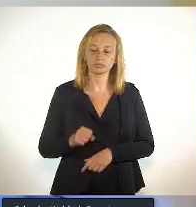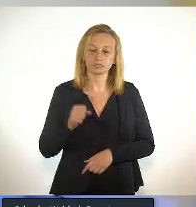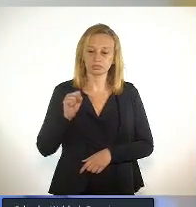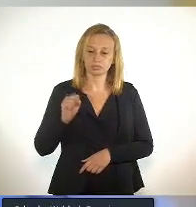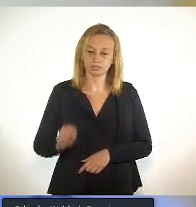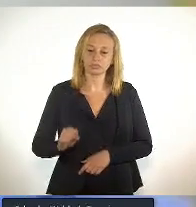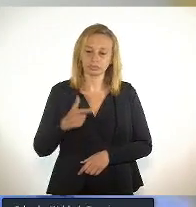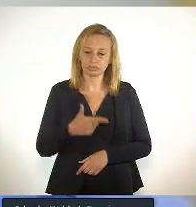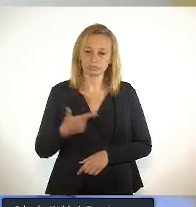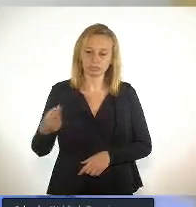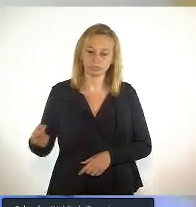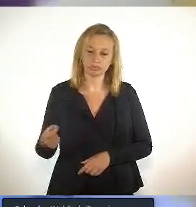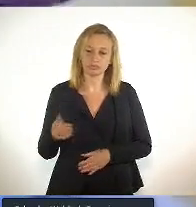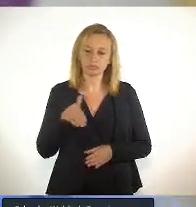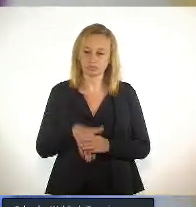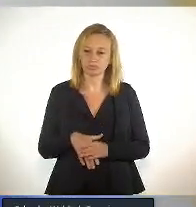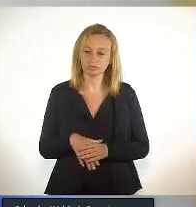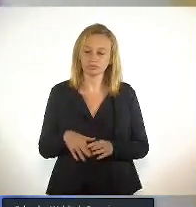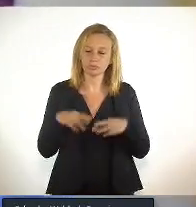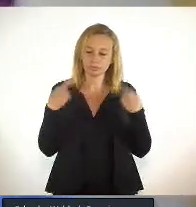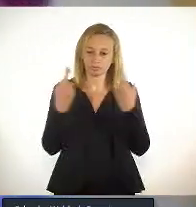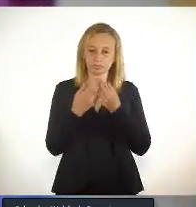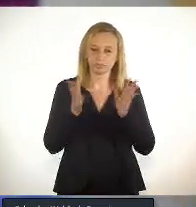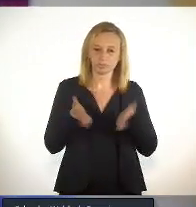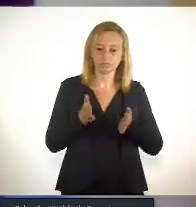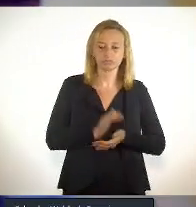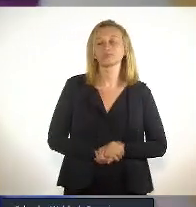de 2020, votada na sessão de hoje.